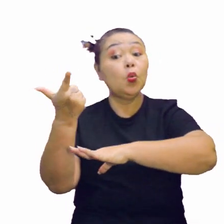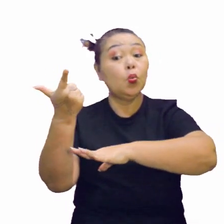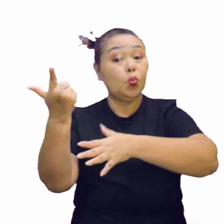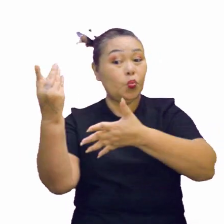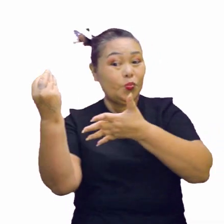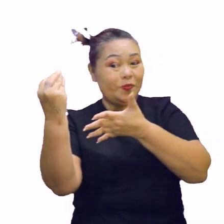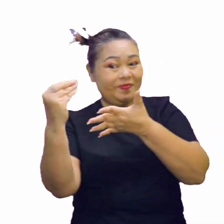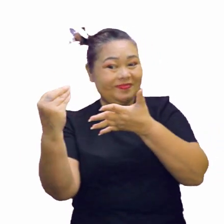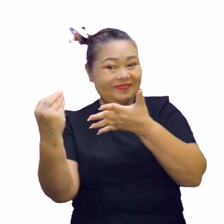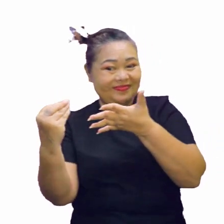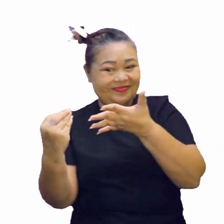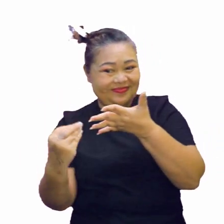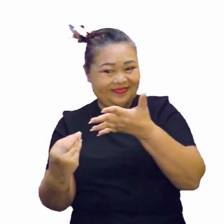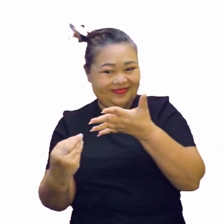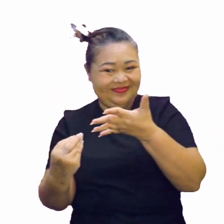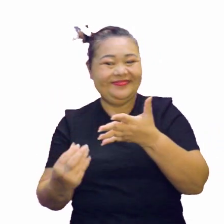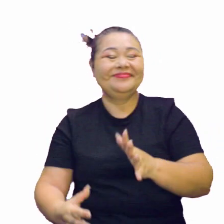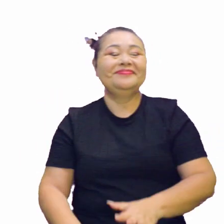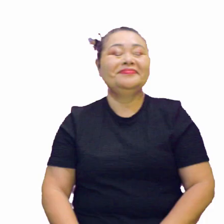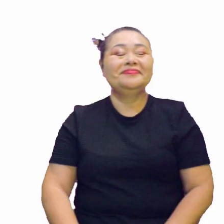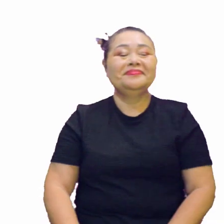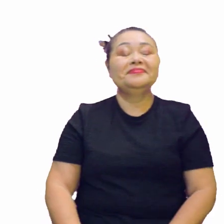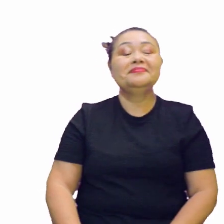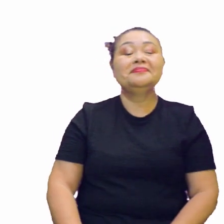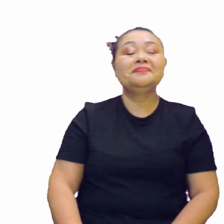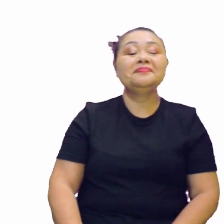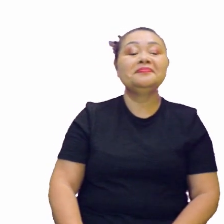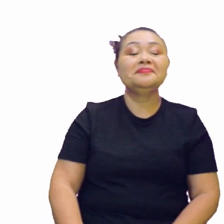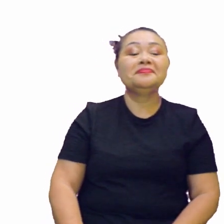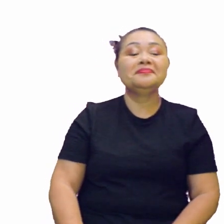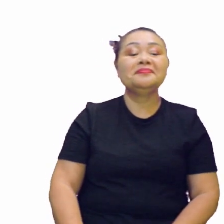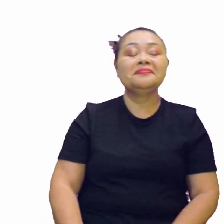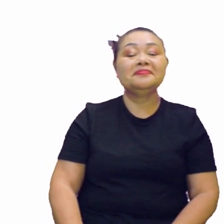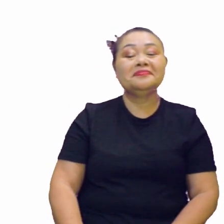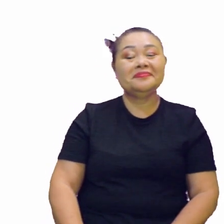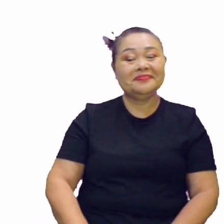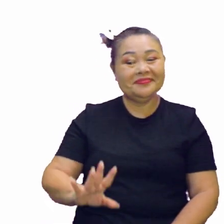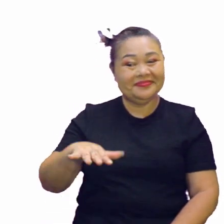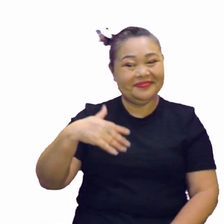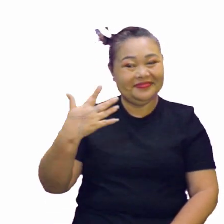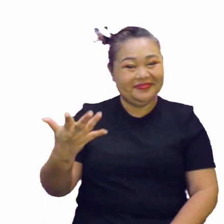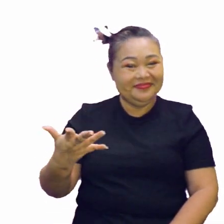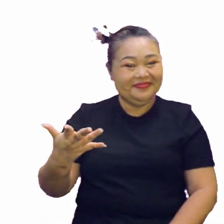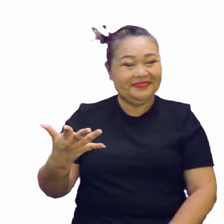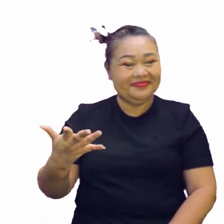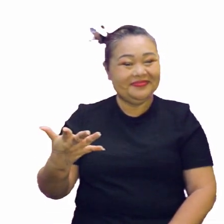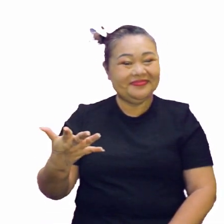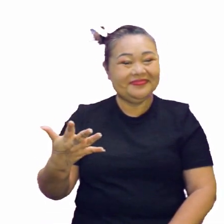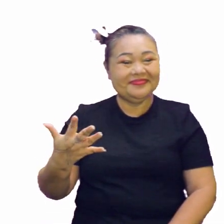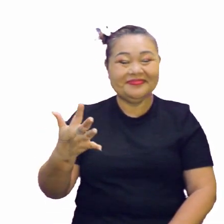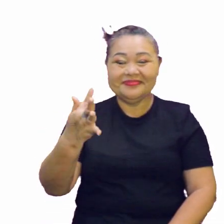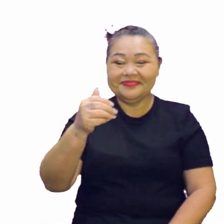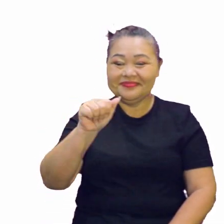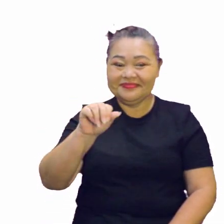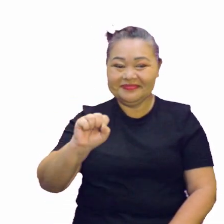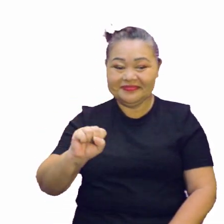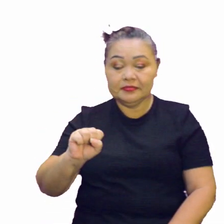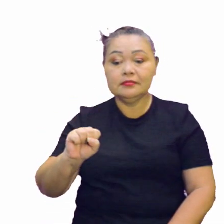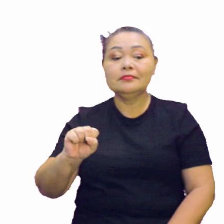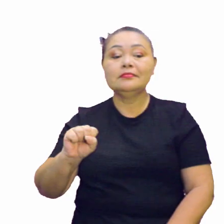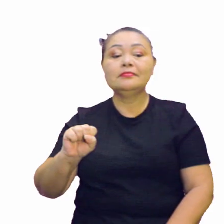outros componentes. Deixa eu respirar aqui. SAF simultâneo,